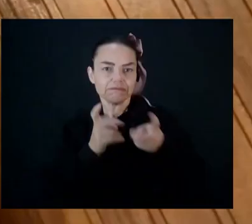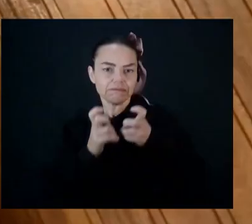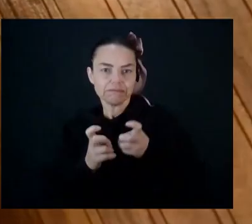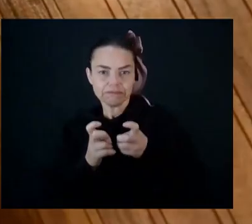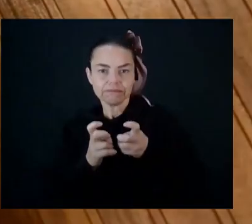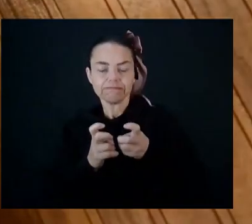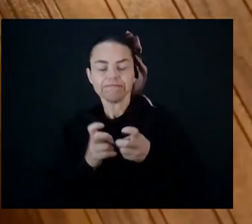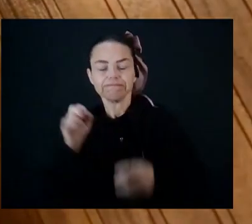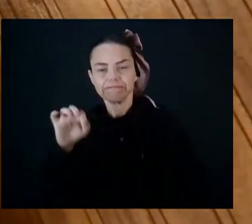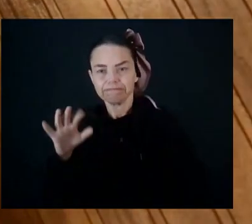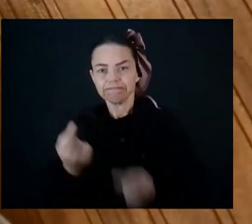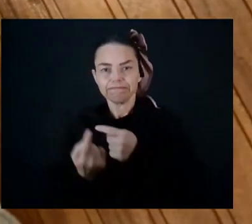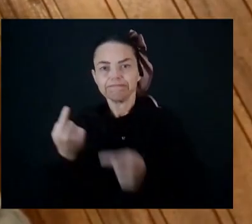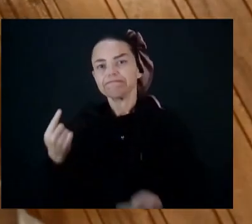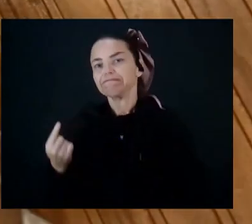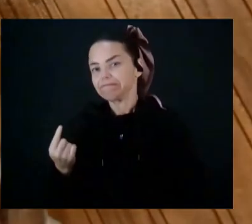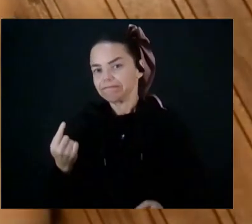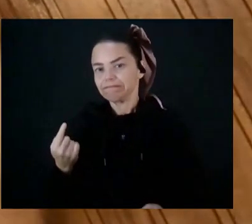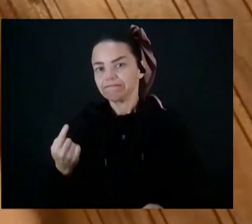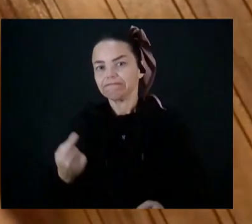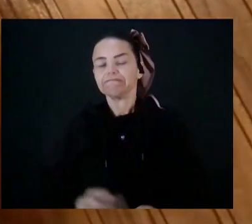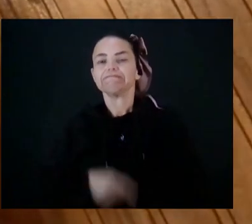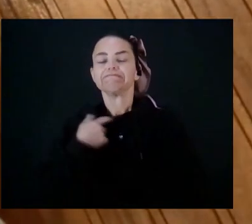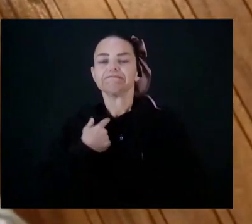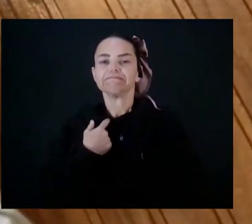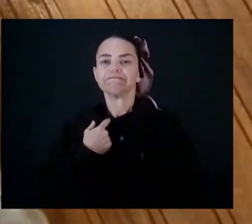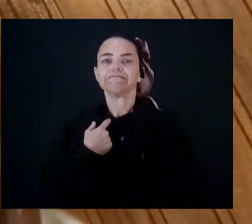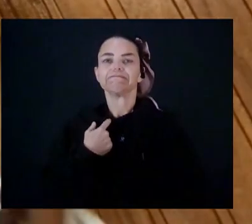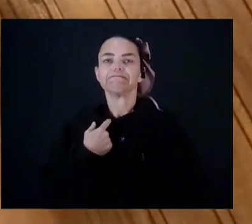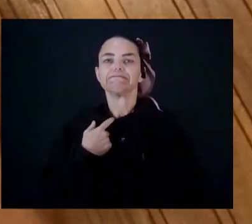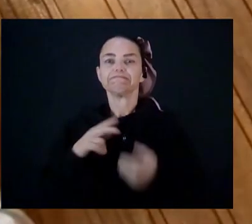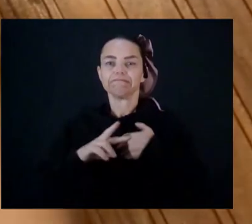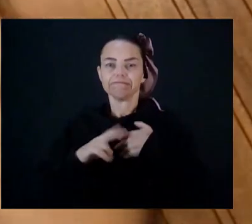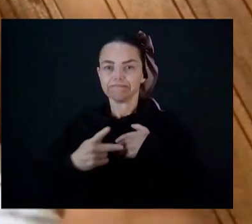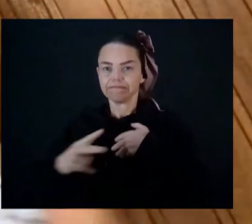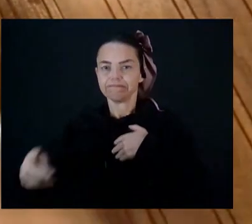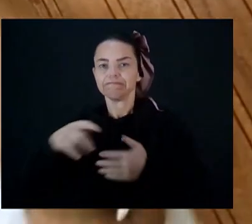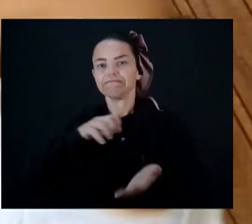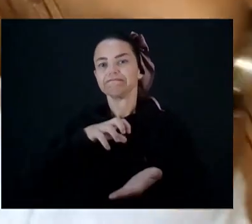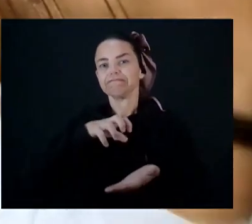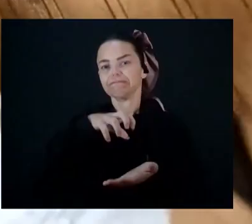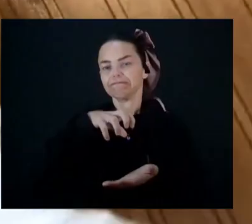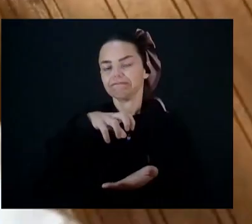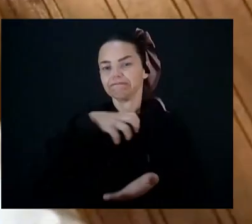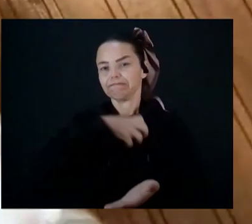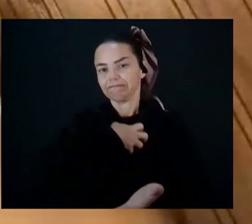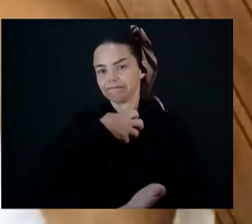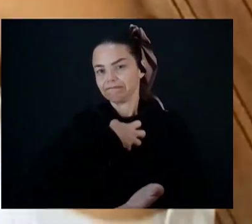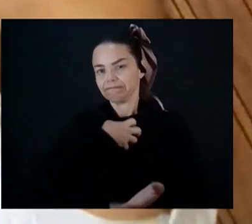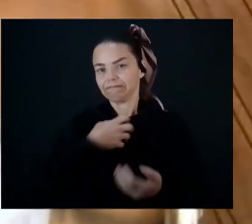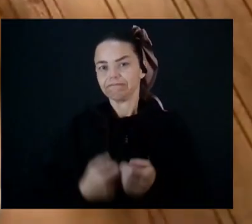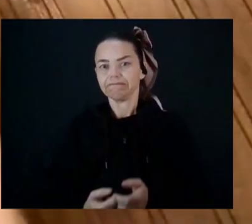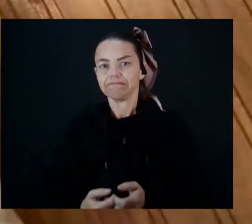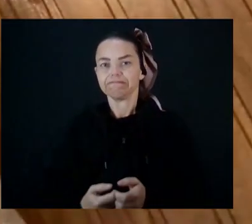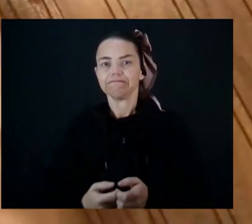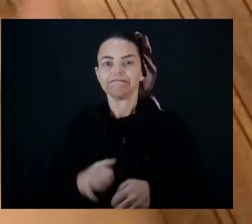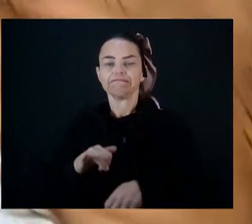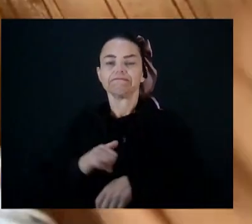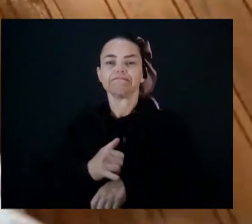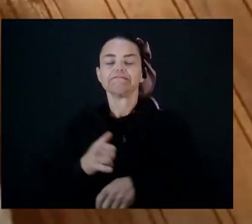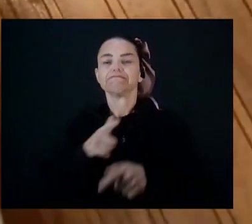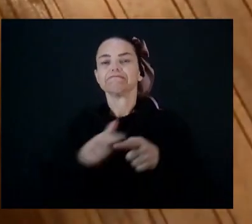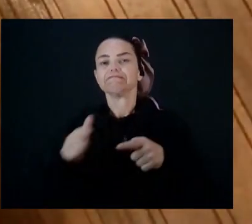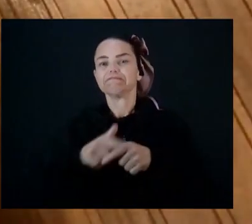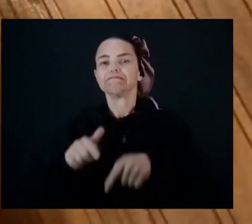aconteceu, e desencadeia sintomas que são como comorbidades e que vão precisar